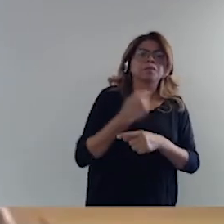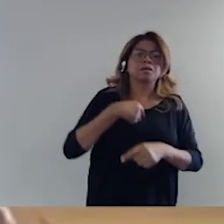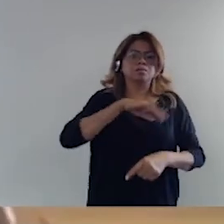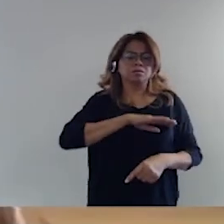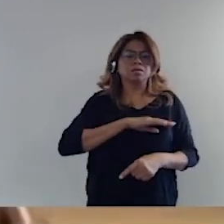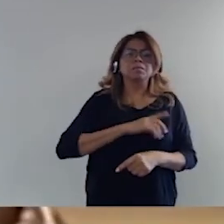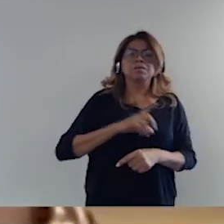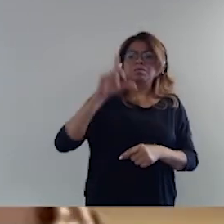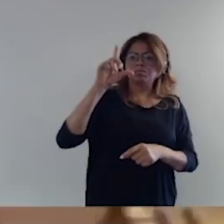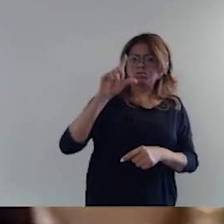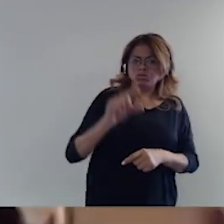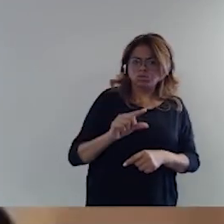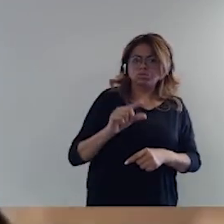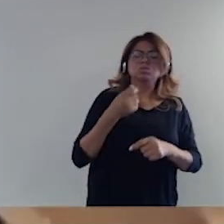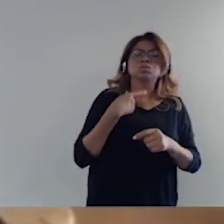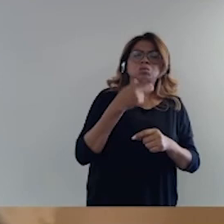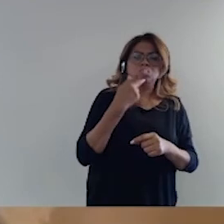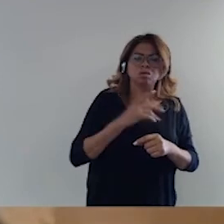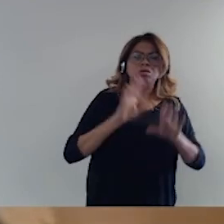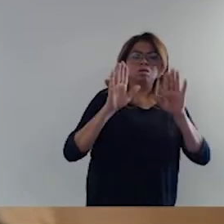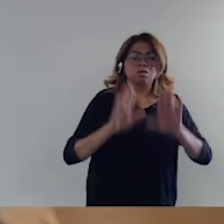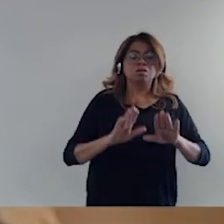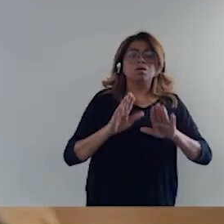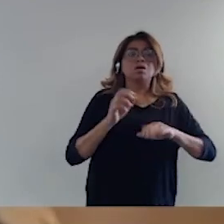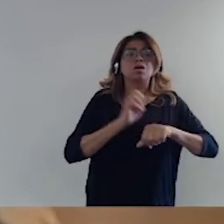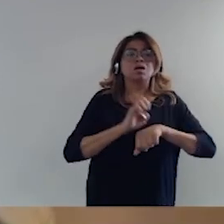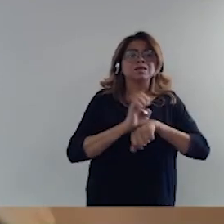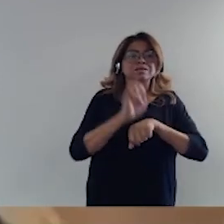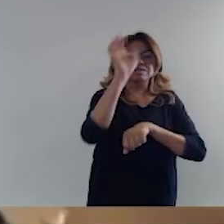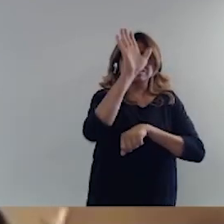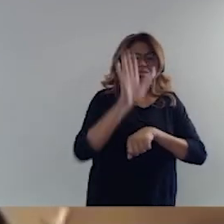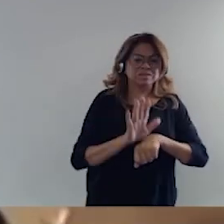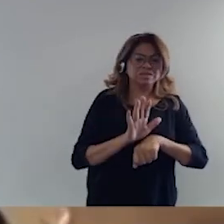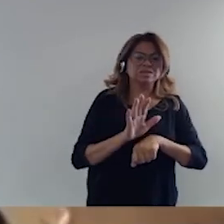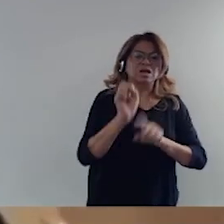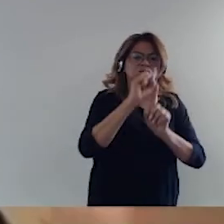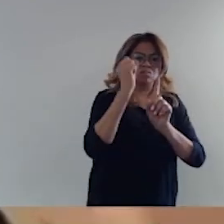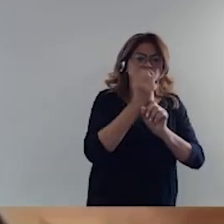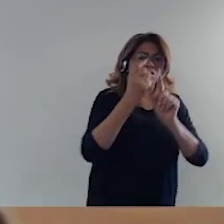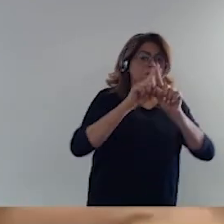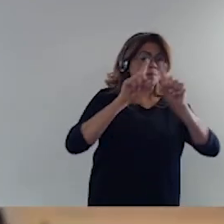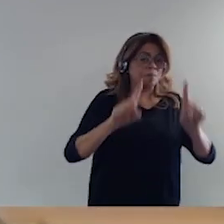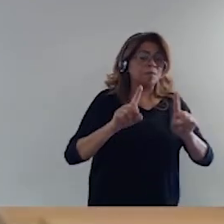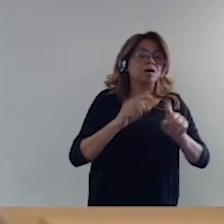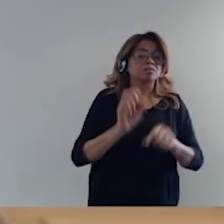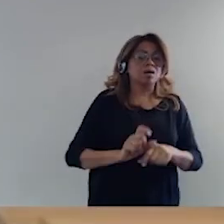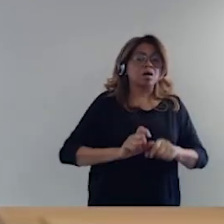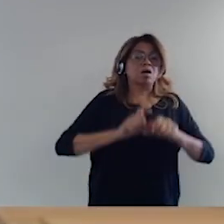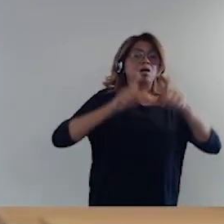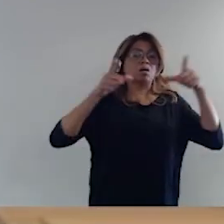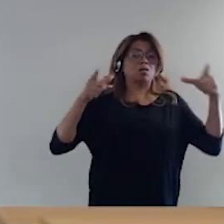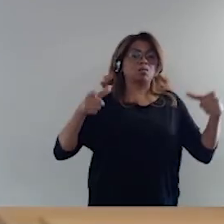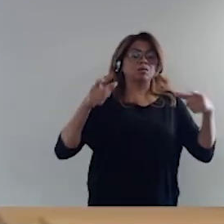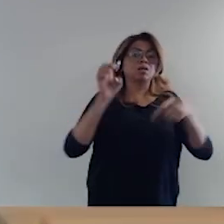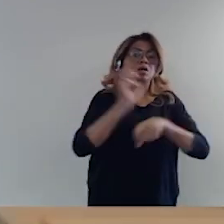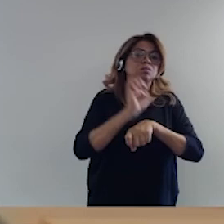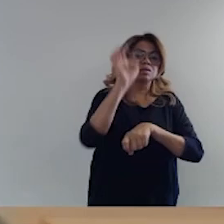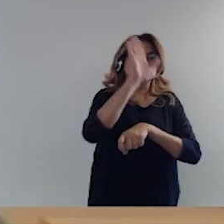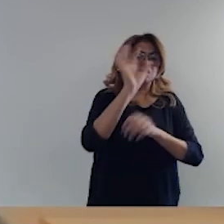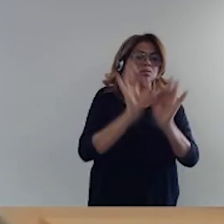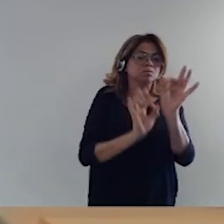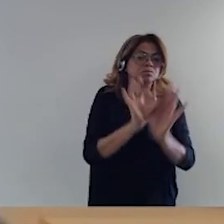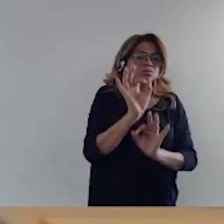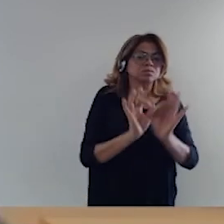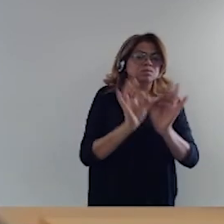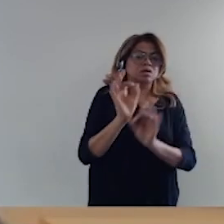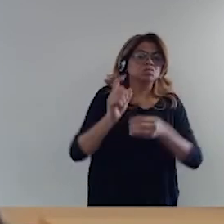do Estado empresário e do Estado administrativo, penso, no entanto, que em ciência a parceria e